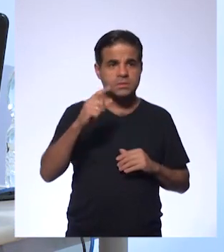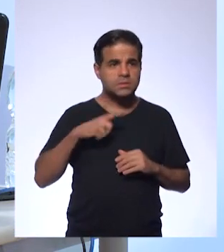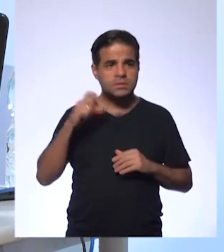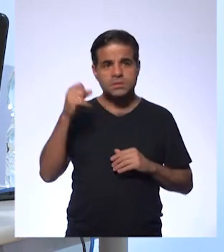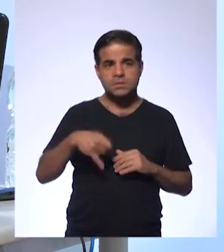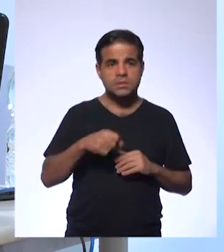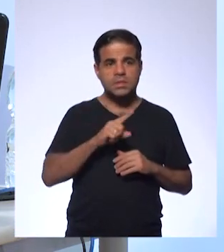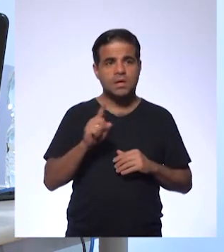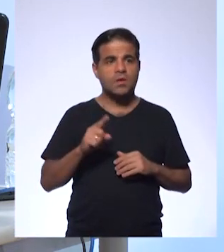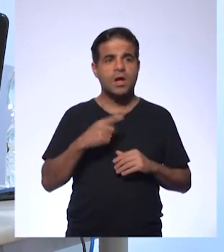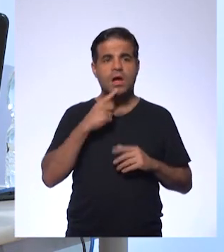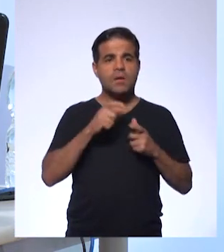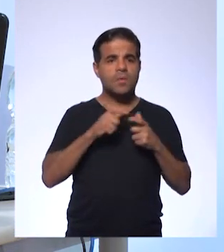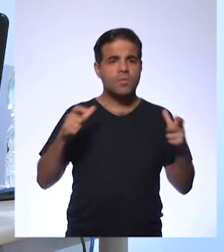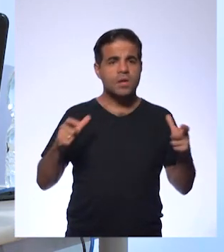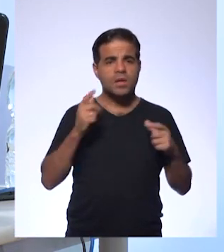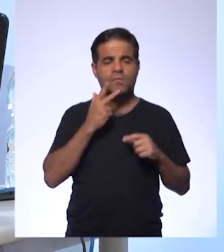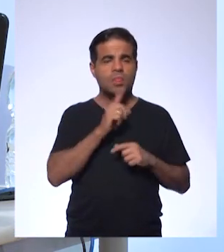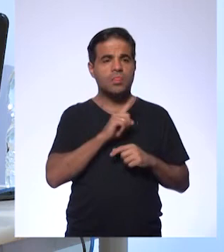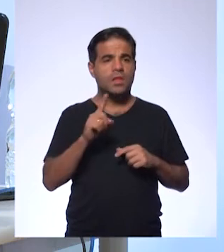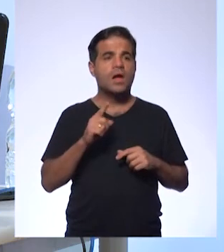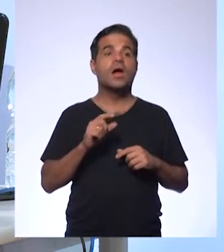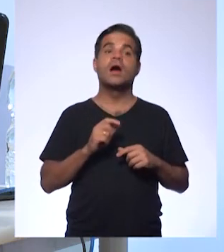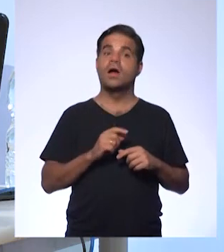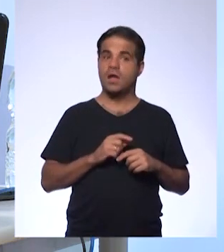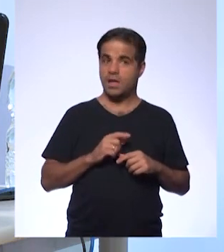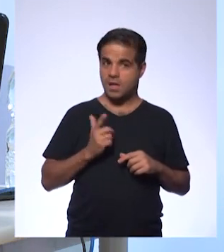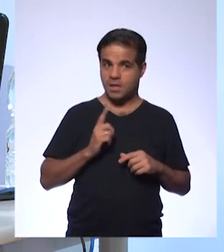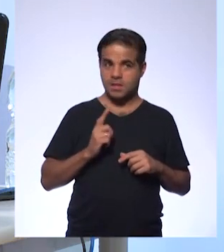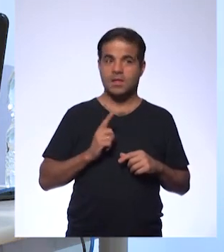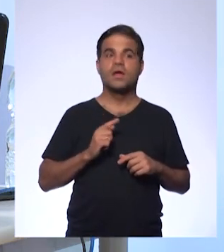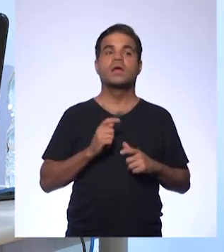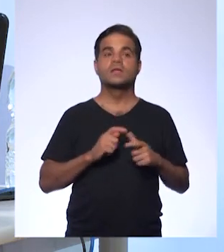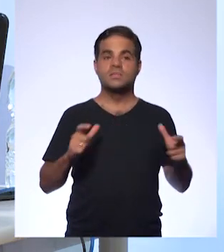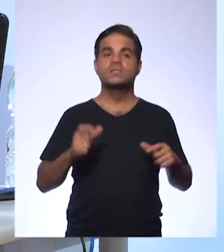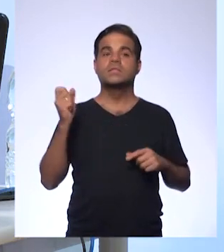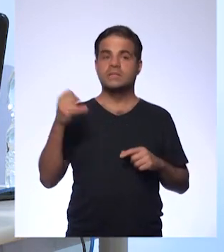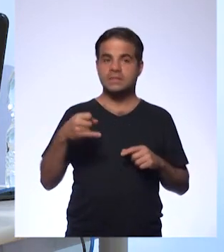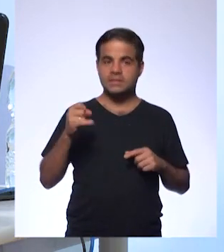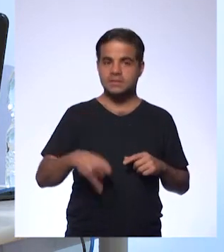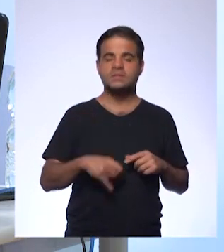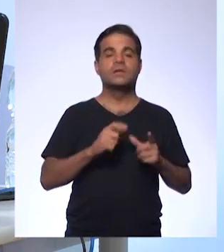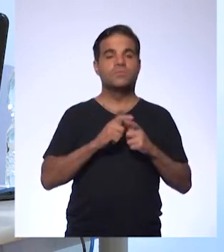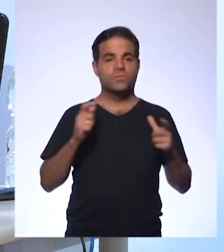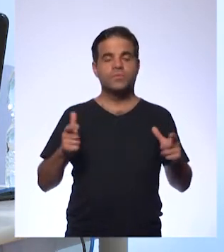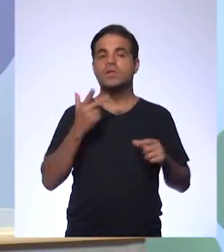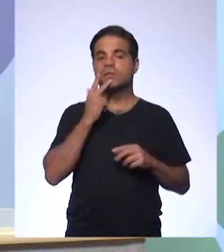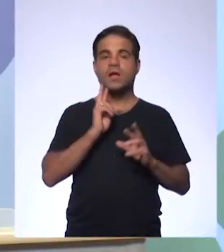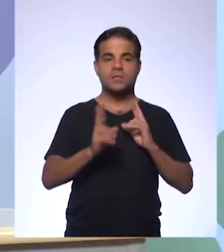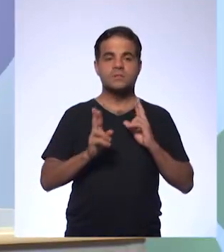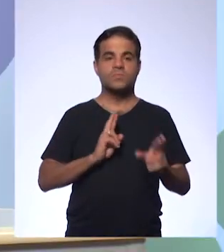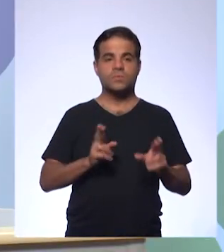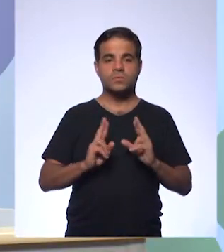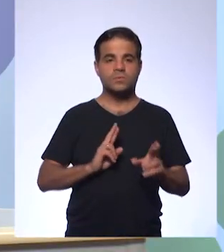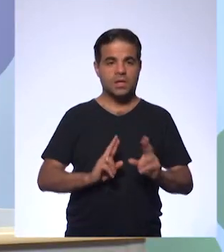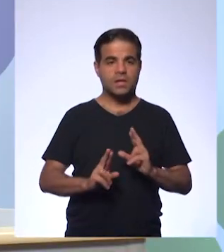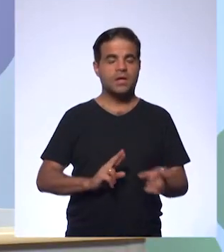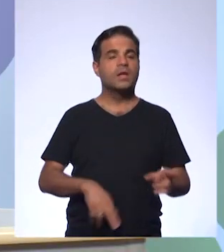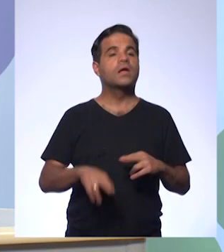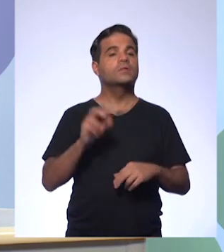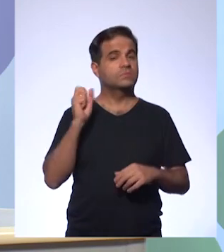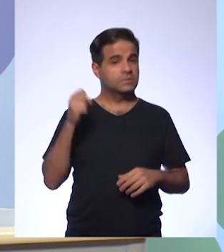não? A maioria dizendo não? A maioria dizendo, tem muito aluno que está com material, né, Cíntia? Sim, tem bastante aluno colocando que